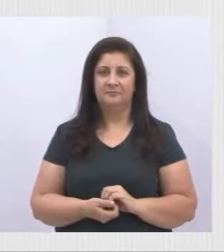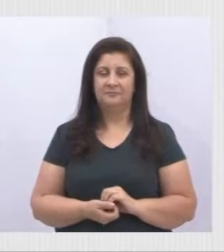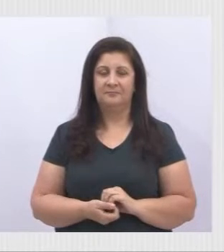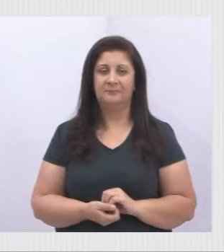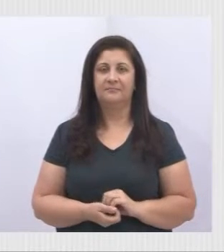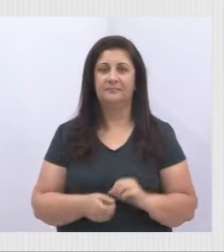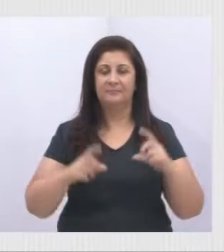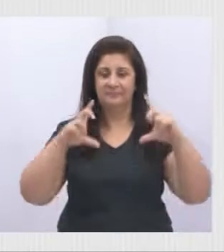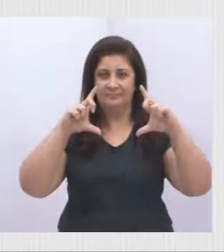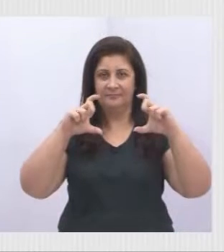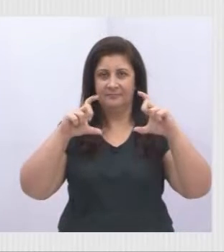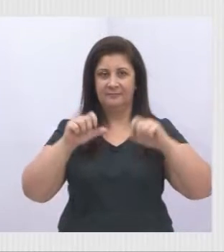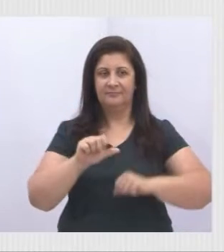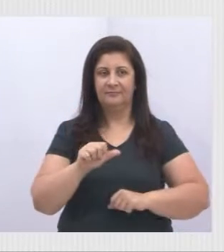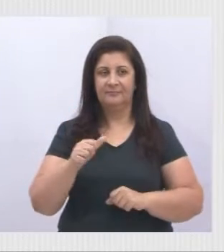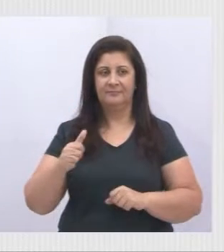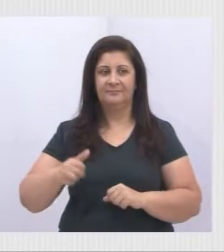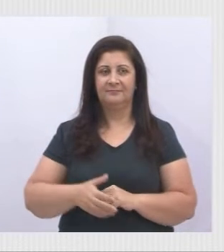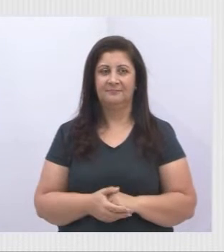A foto 11,